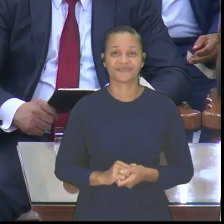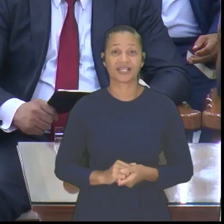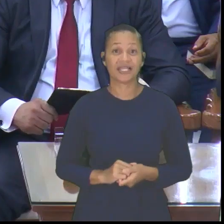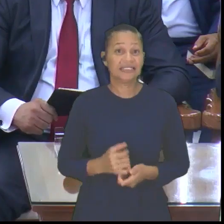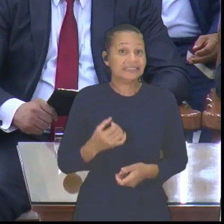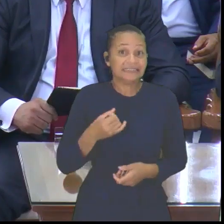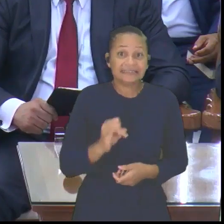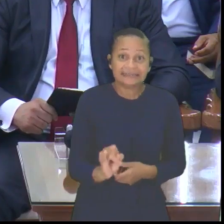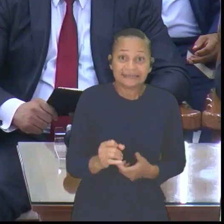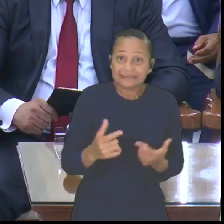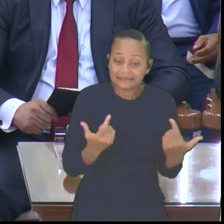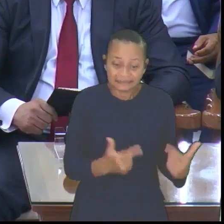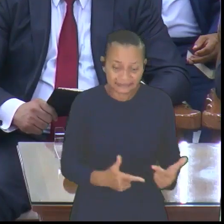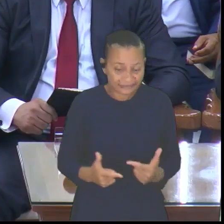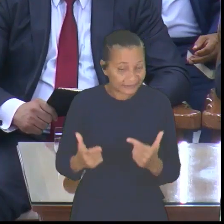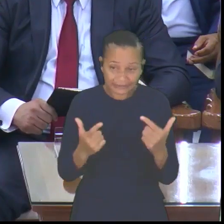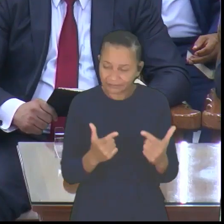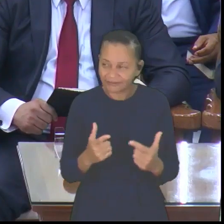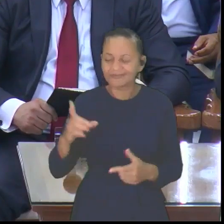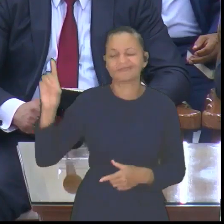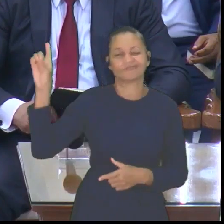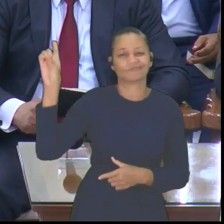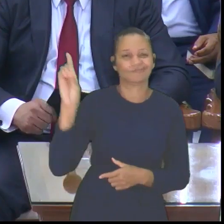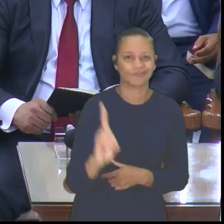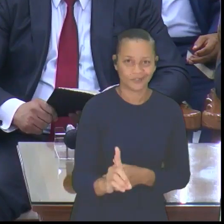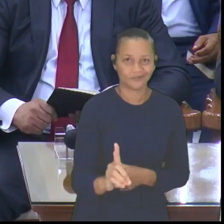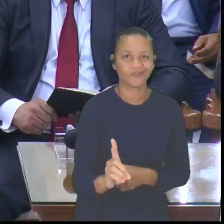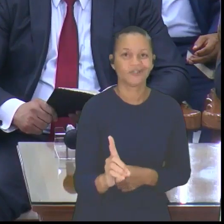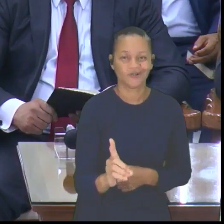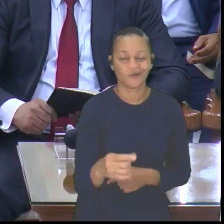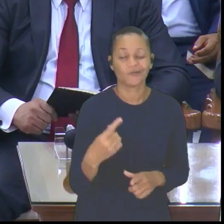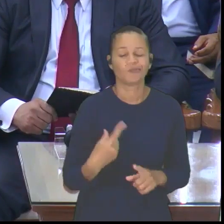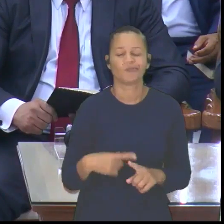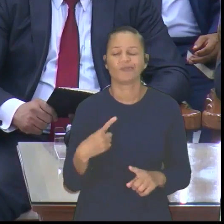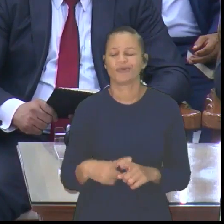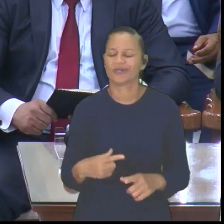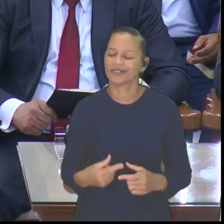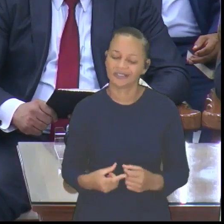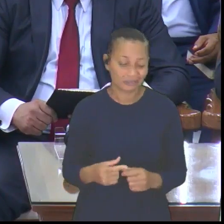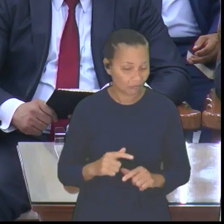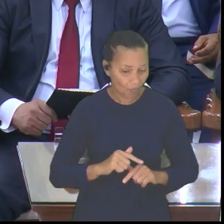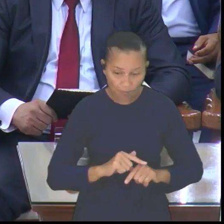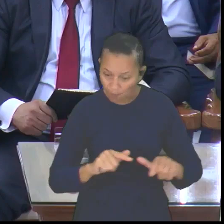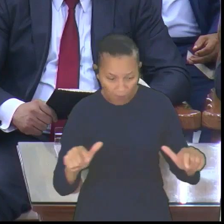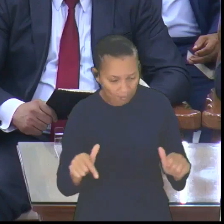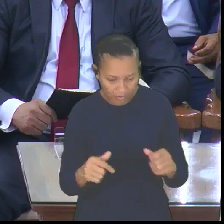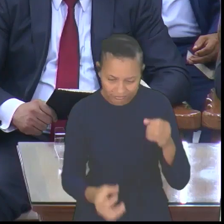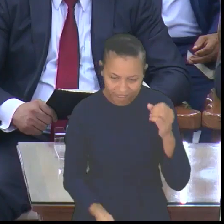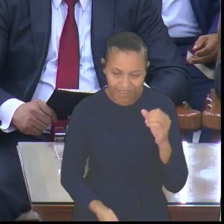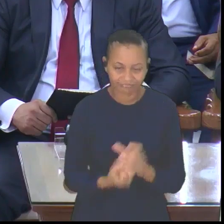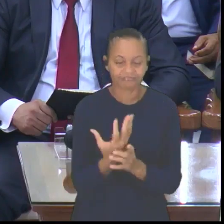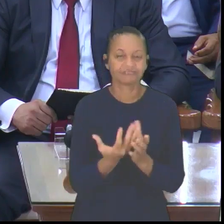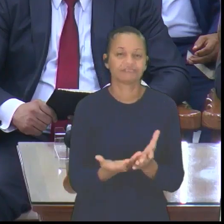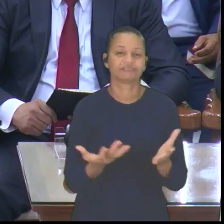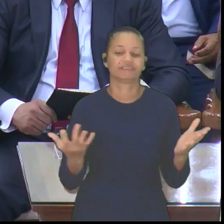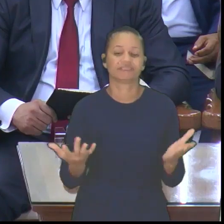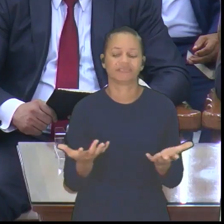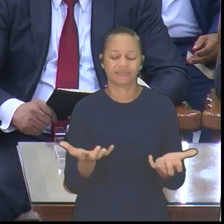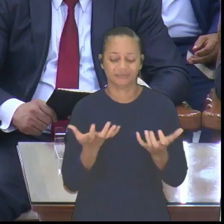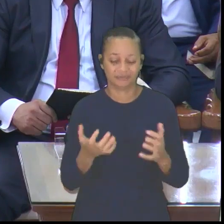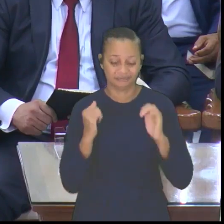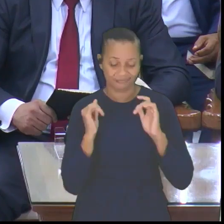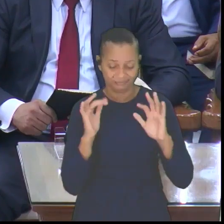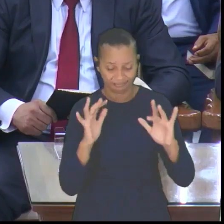Se não tiver, Ele coloca. Porque Deus traz à existência aquilo que não existe, quando quer lhe